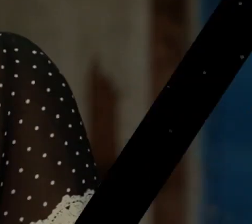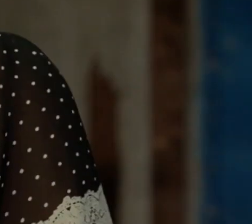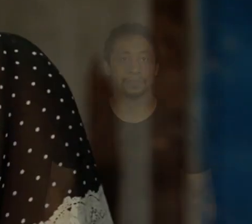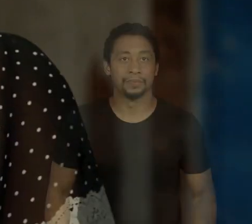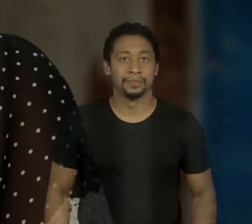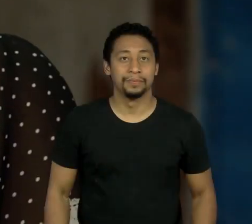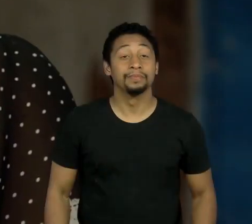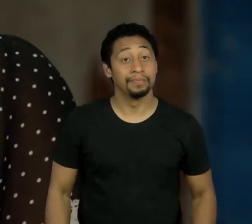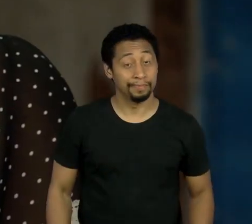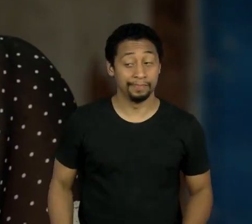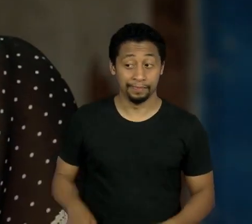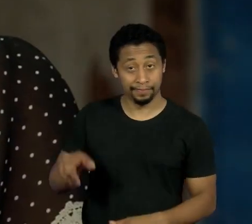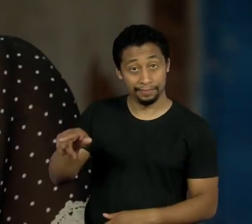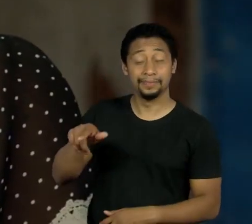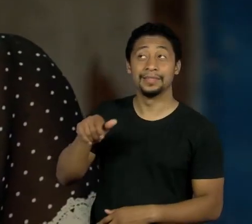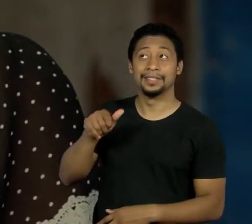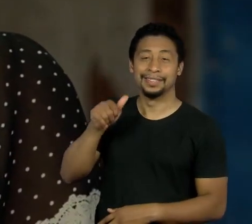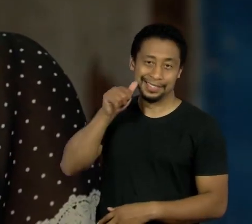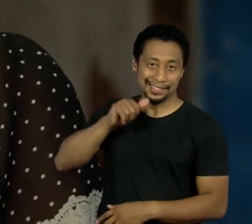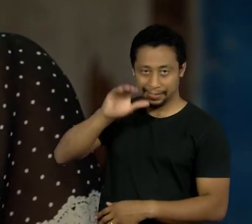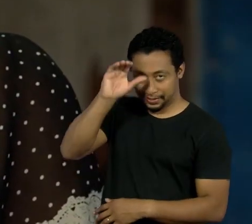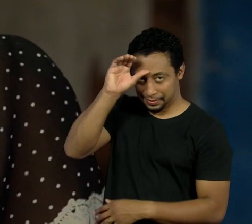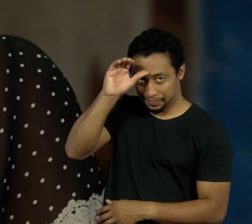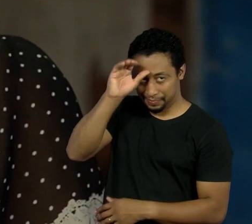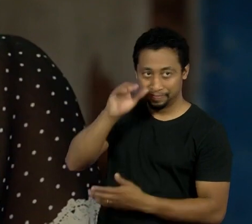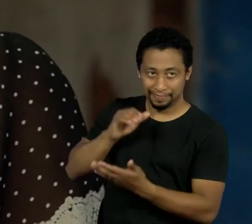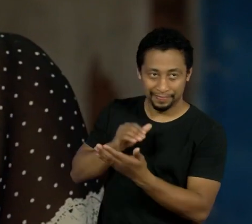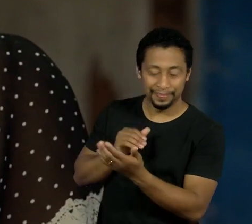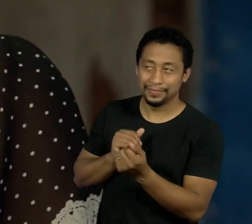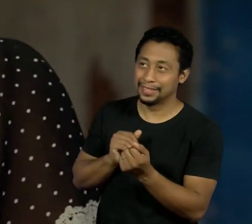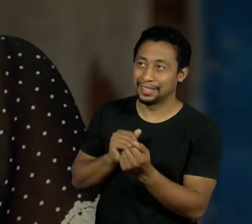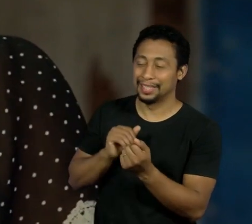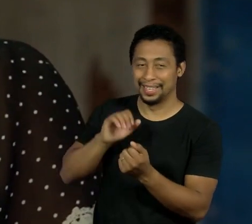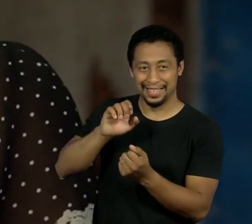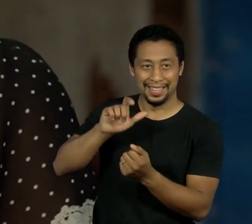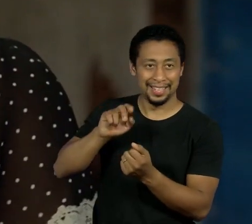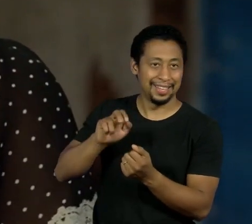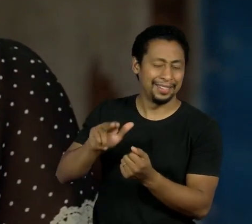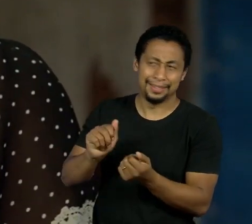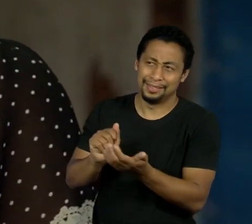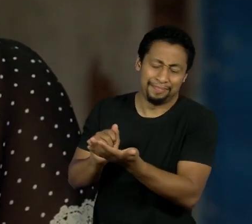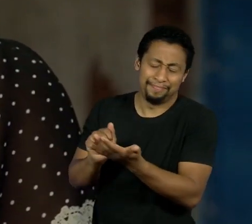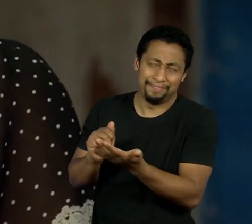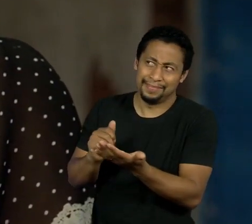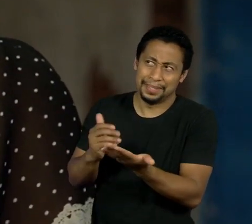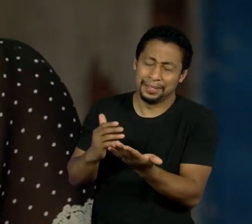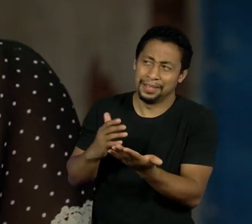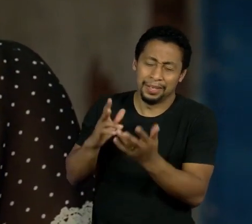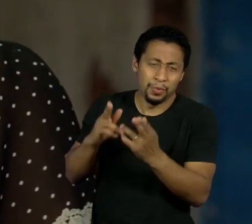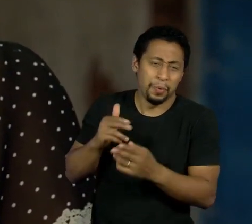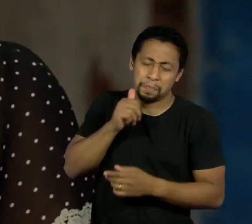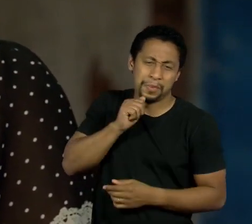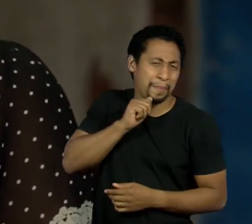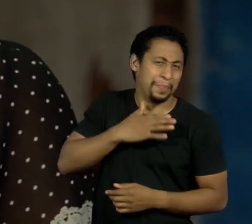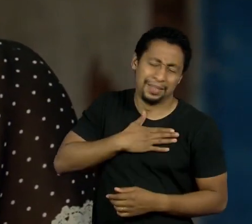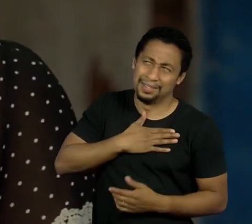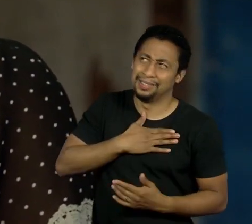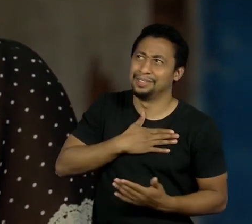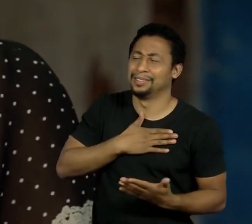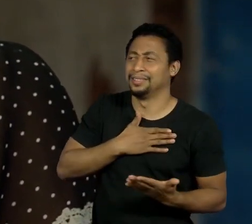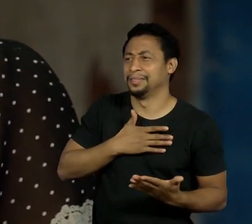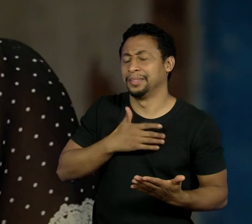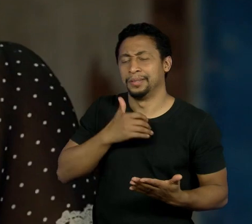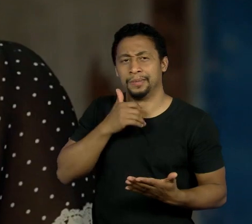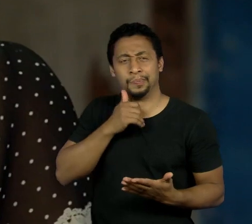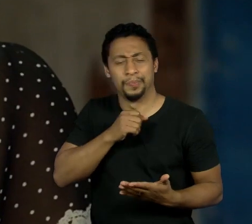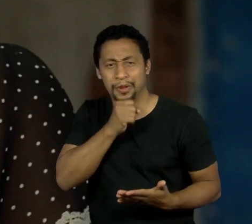A tia Helena para mim é mãe, é tia, é vó. É um símbolo de perseverança,